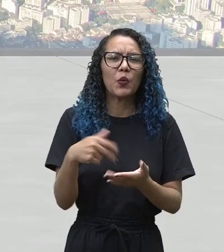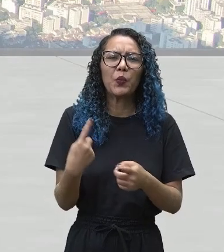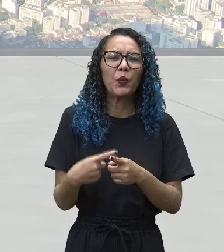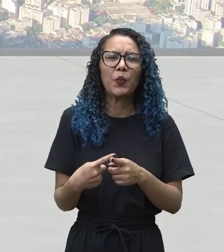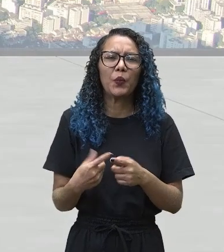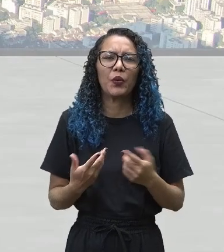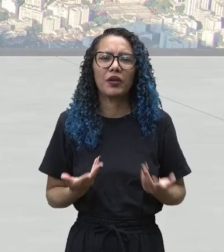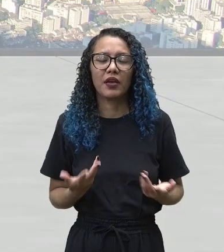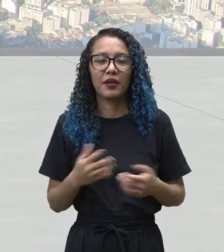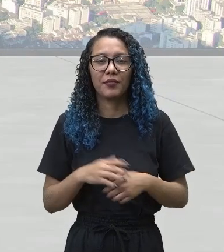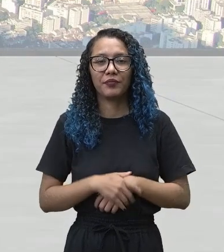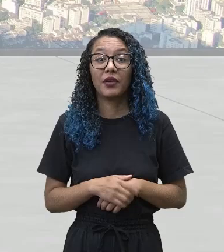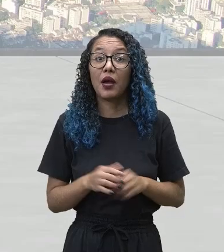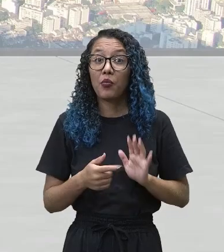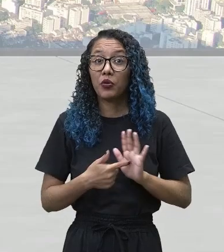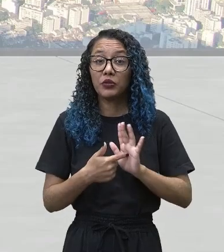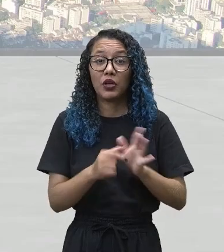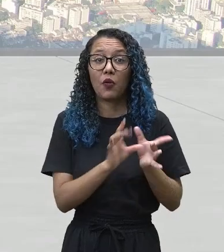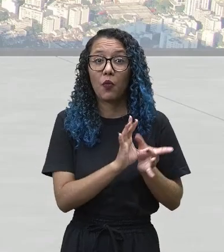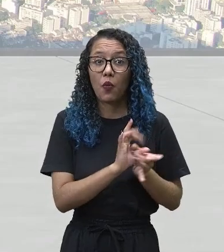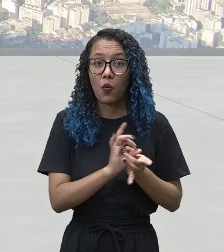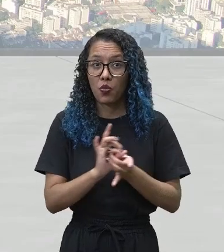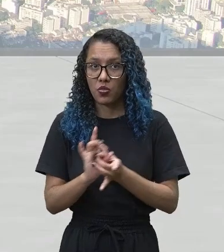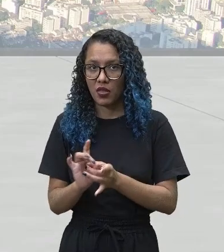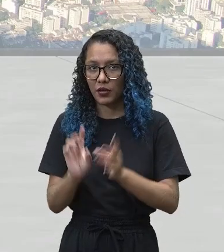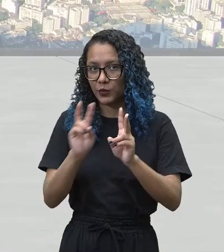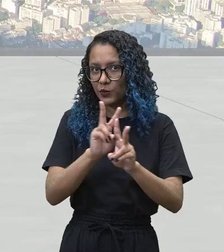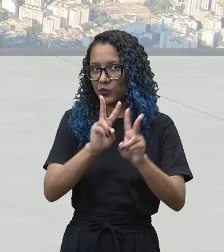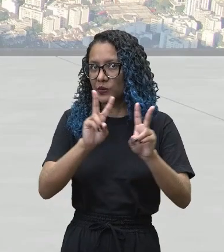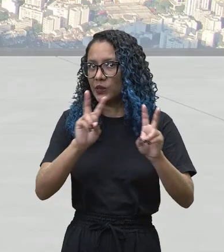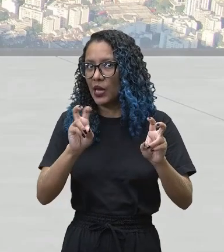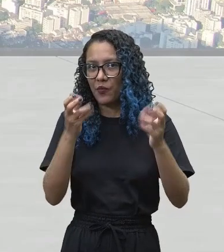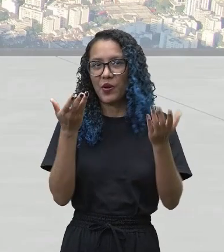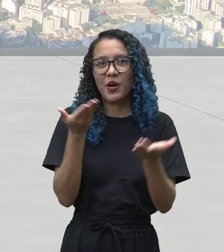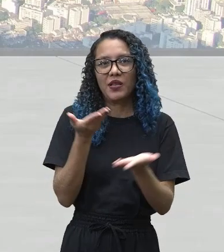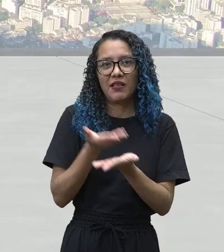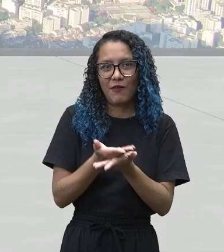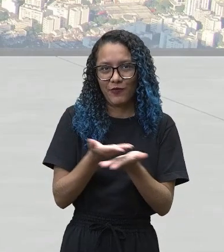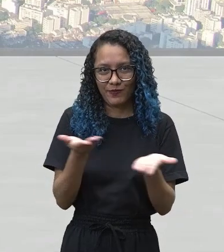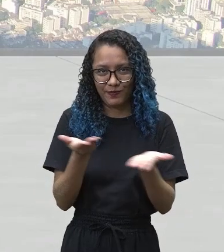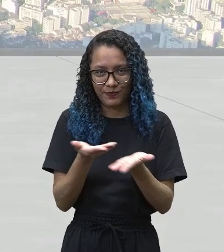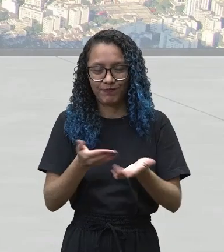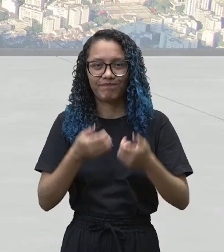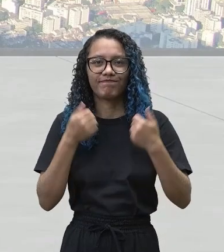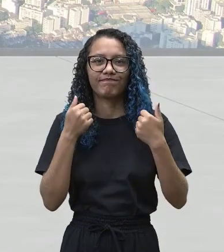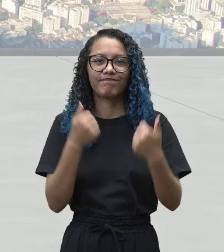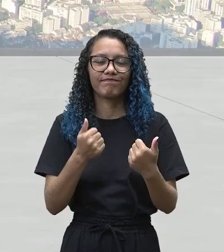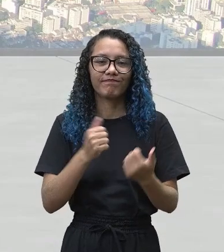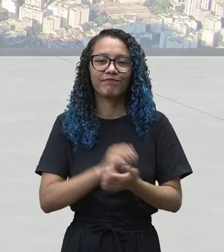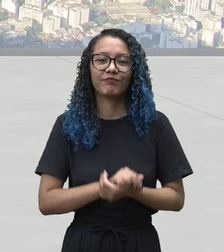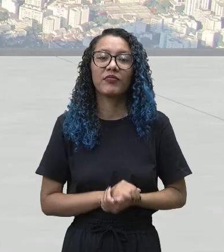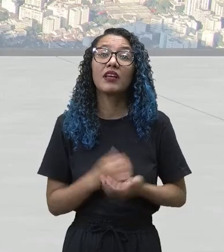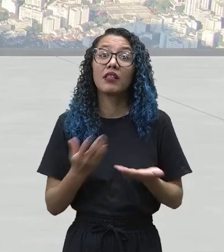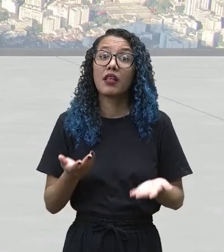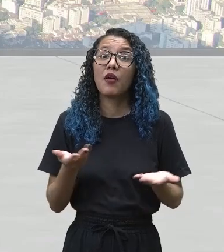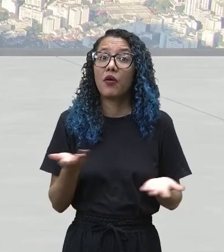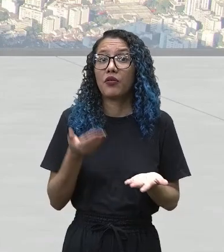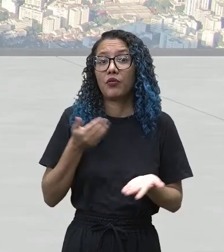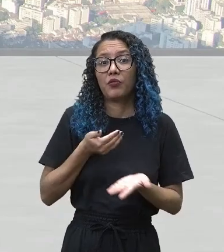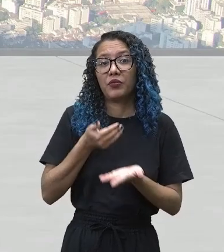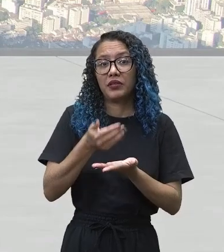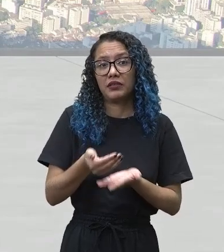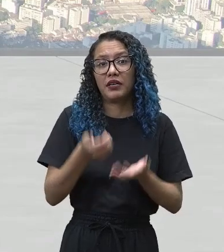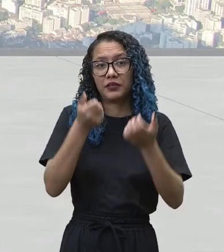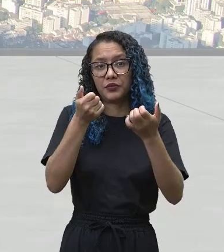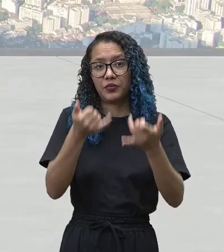para contextualizar o nosso objeto de conhecimento. Eu queria começar descrevendo para vocês